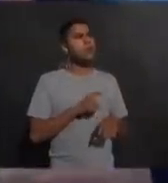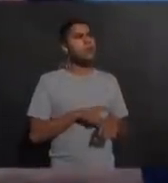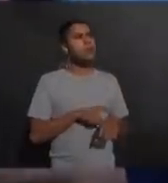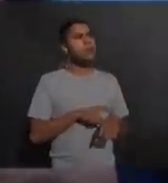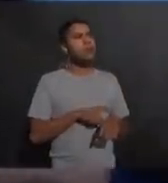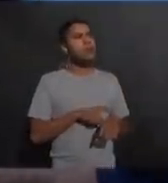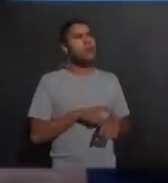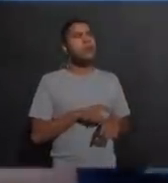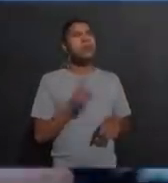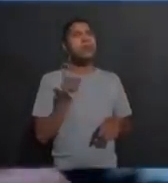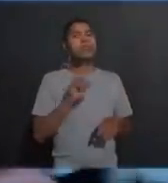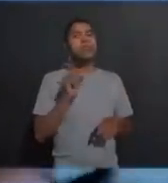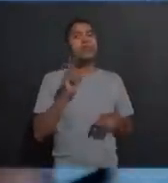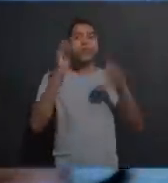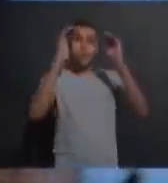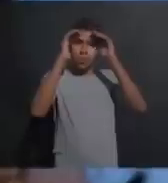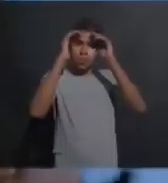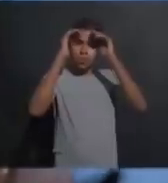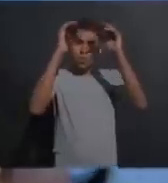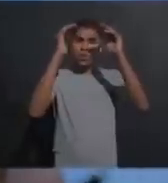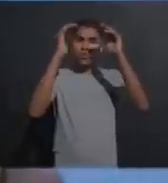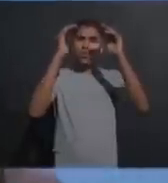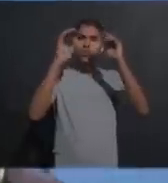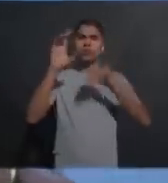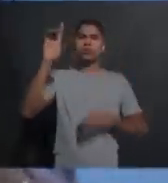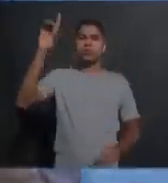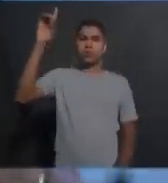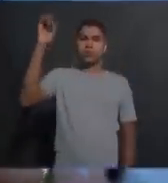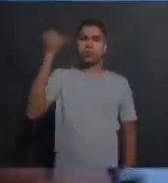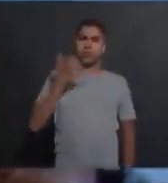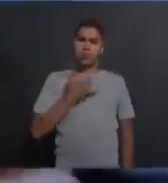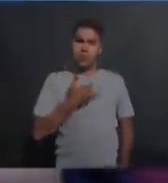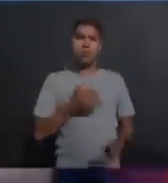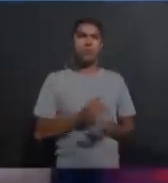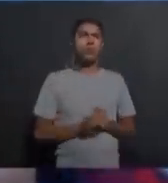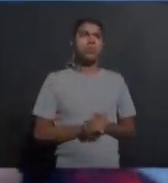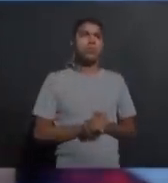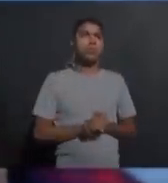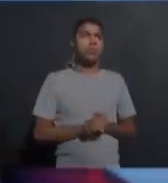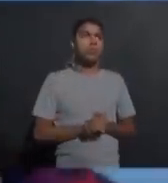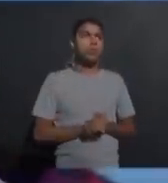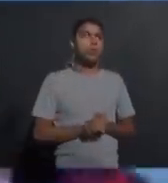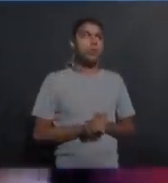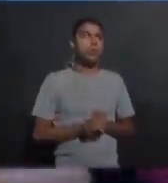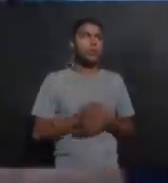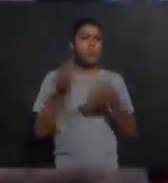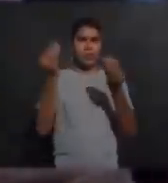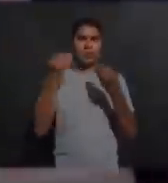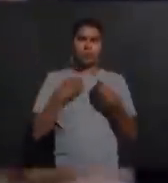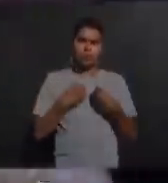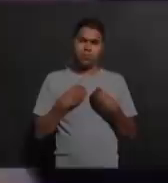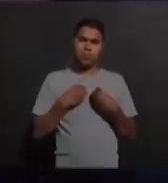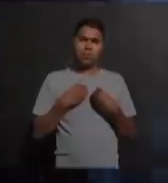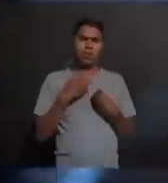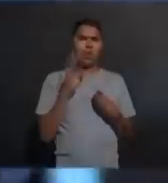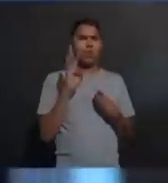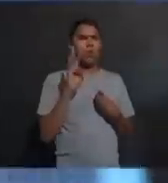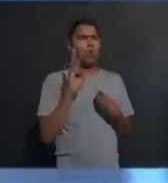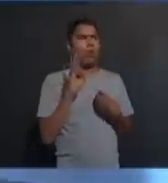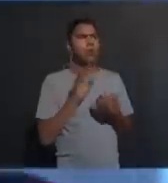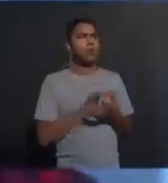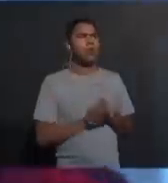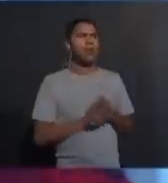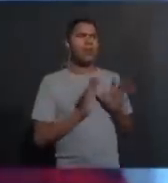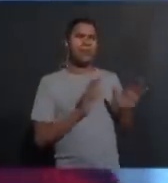não obedecendo a voz de deus quando ele disse pra ela me dar e chanel ela pessoa assim